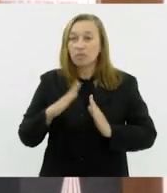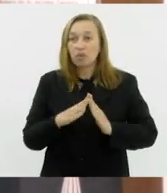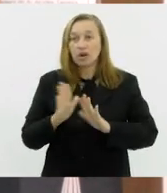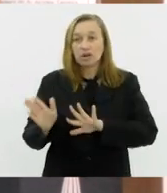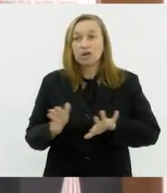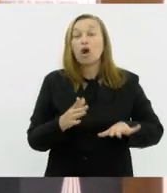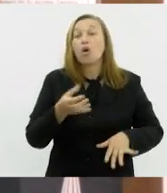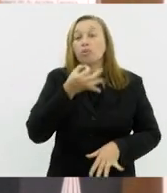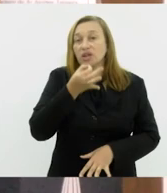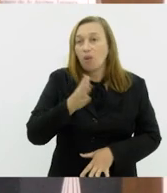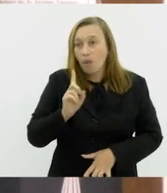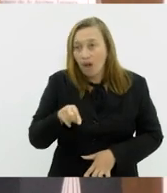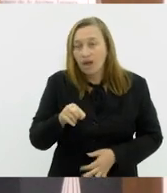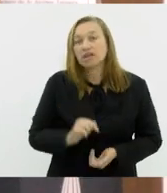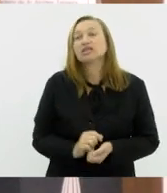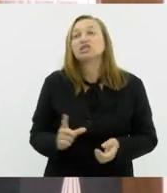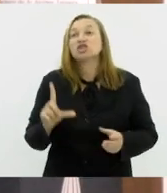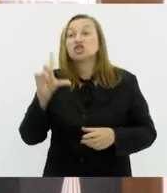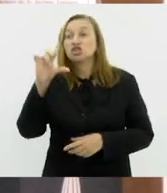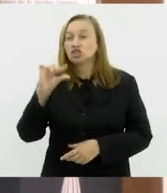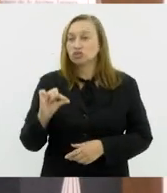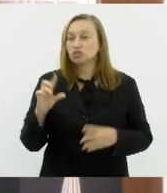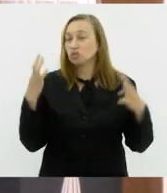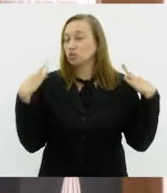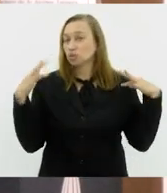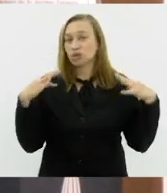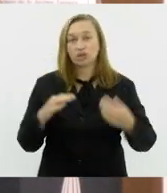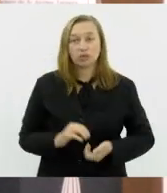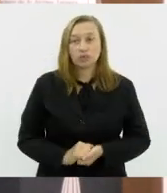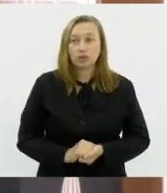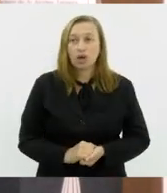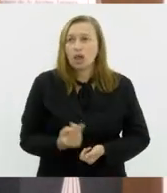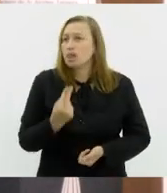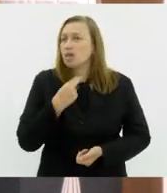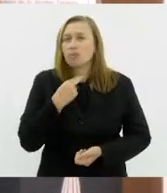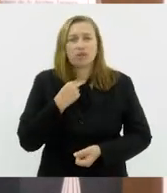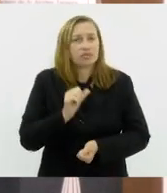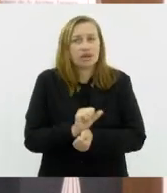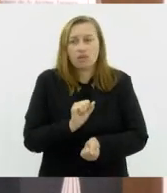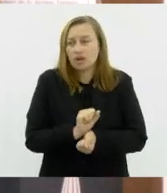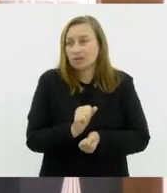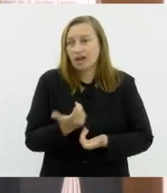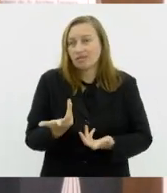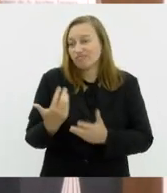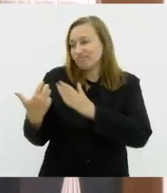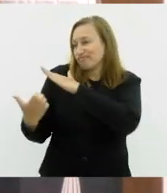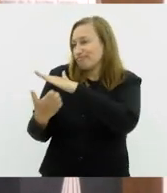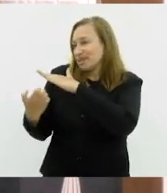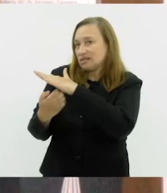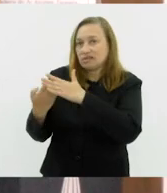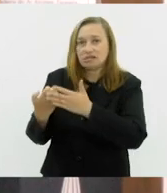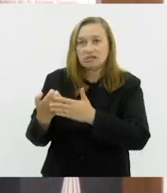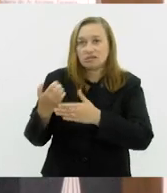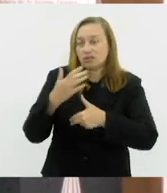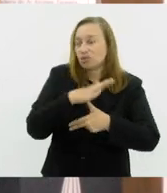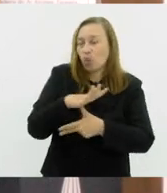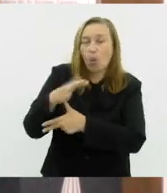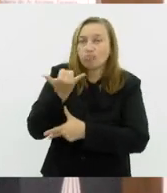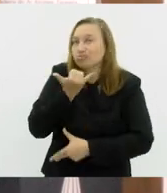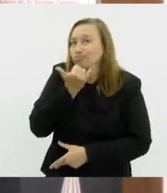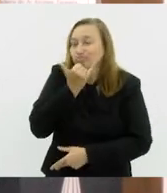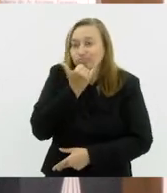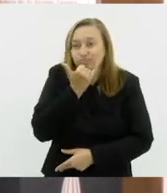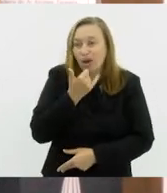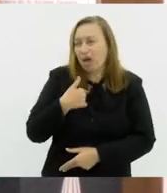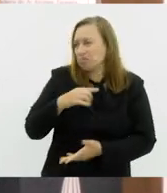é diminuir esse turismo de qualquer maneira. E nós não podemos esperar isso das companhias de helicóptero. Me desculpem, mas eu não